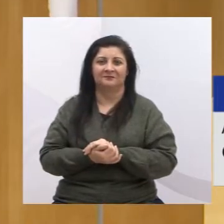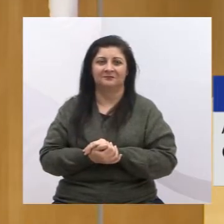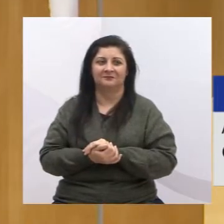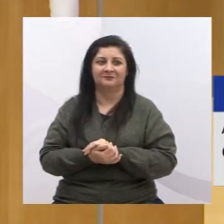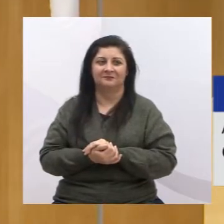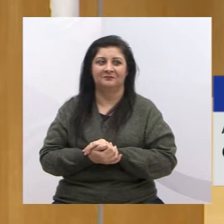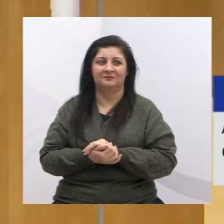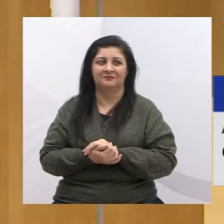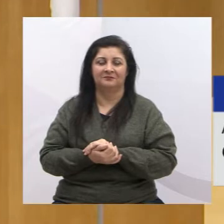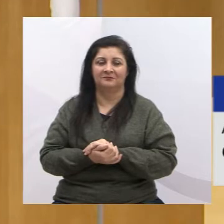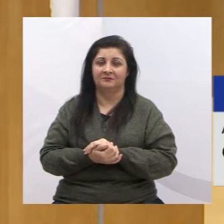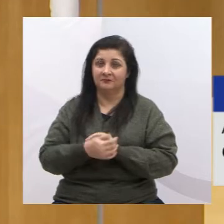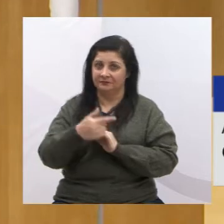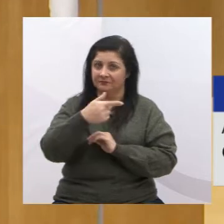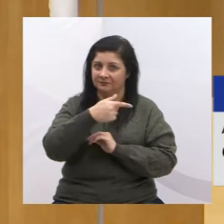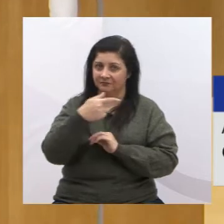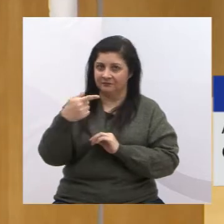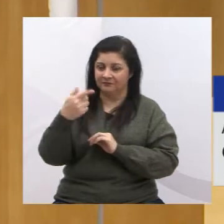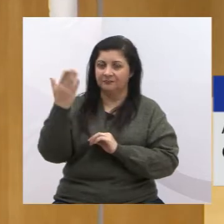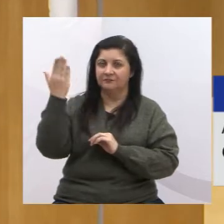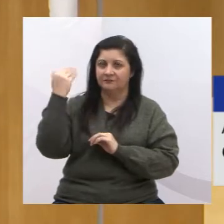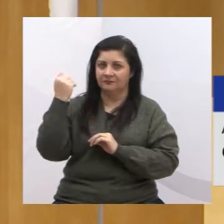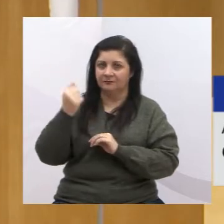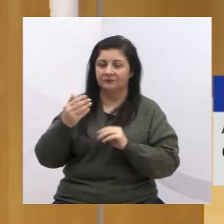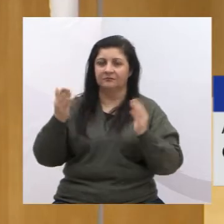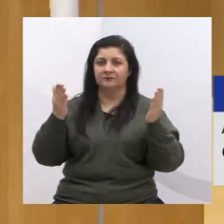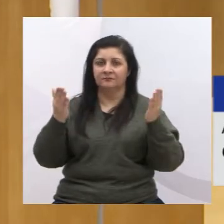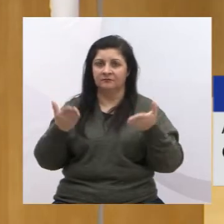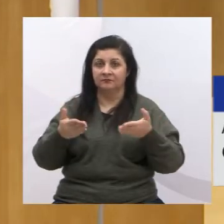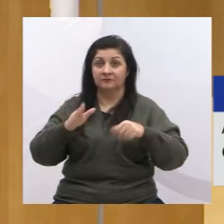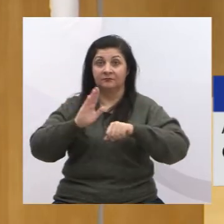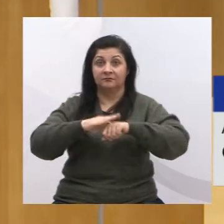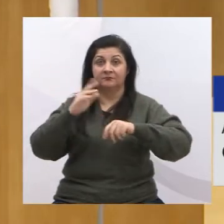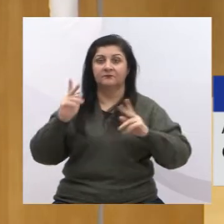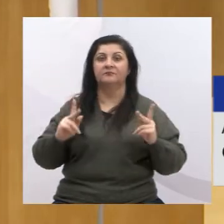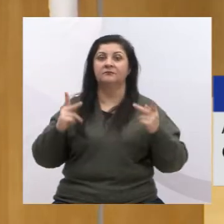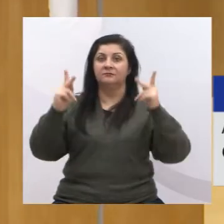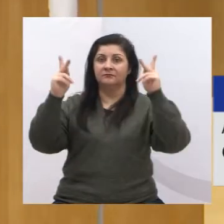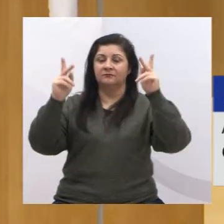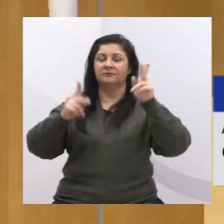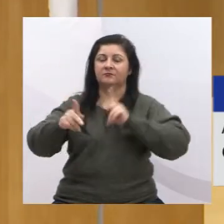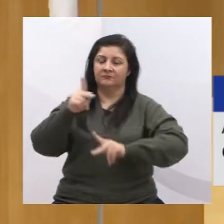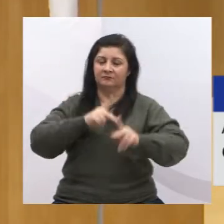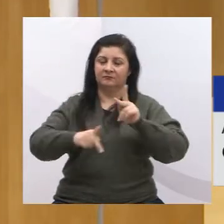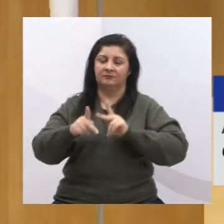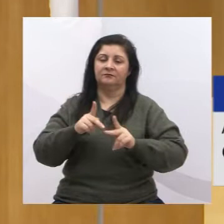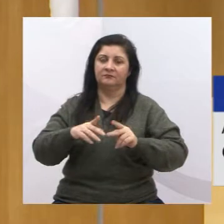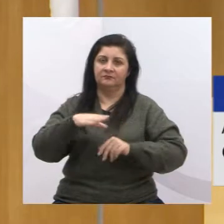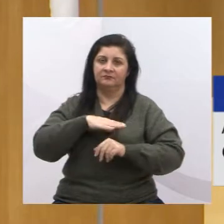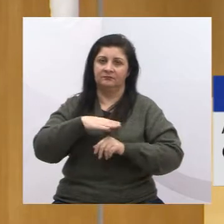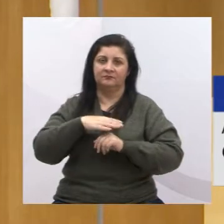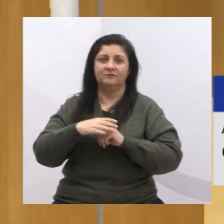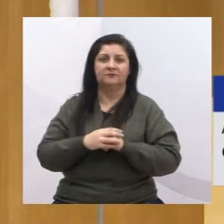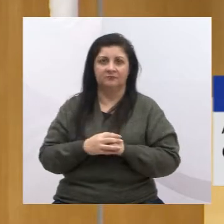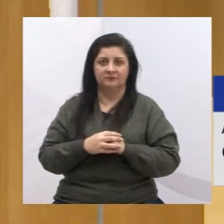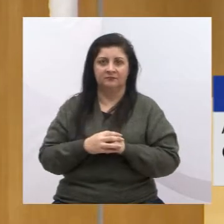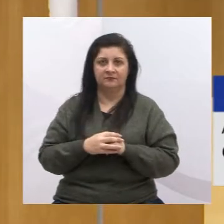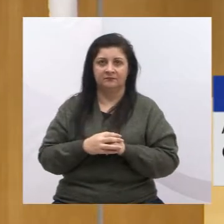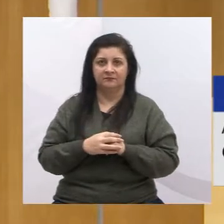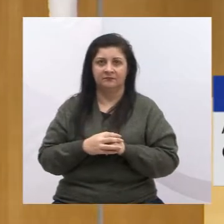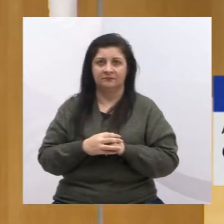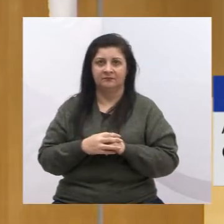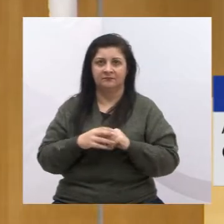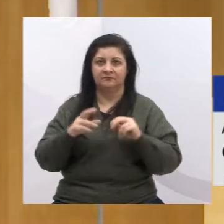Assim como na semana passada, hoje é mais um dia de vitória para a população da nossa cidade no que compreende